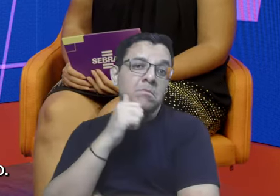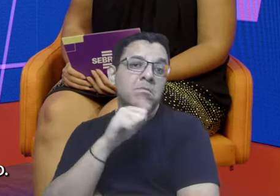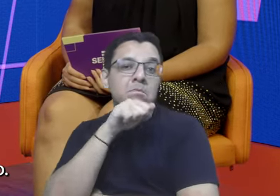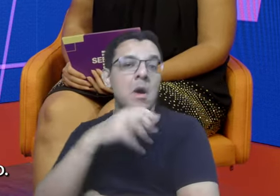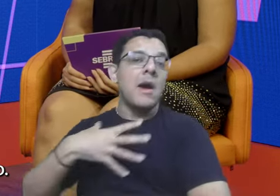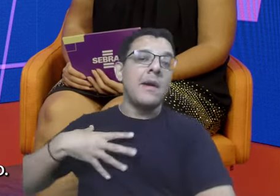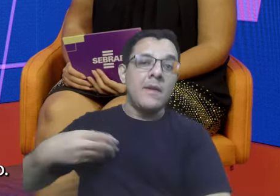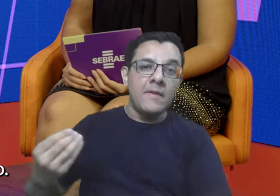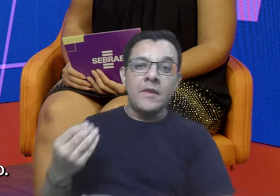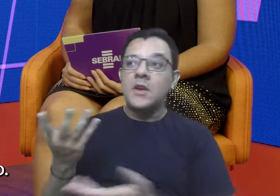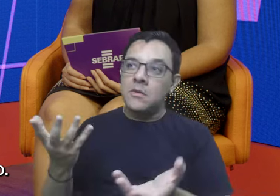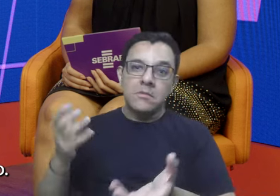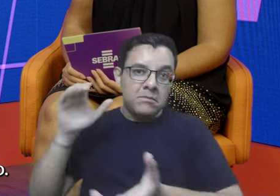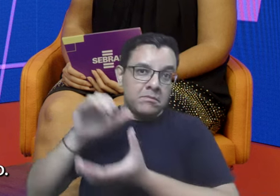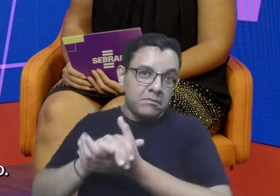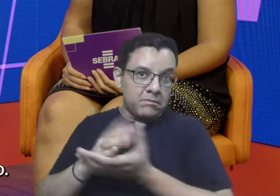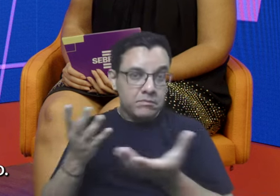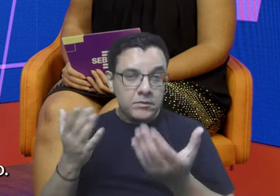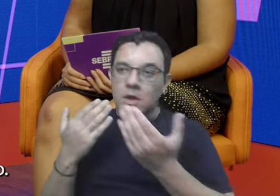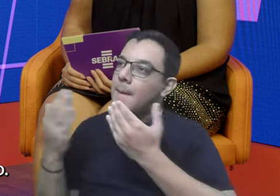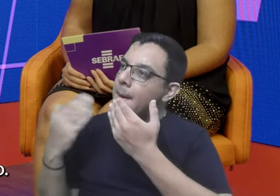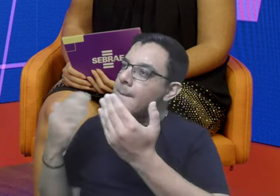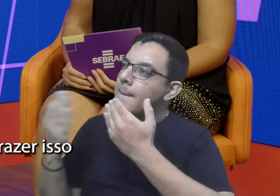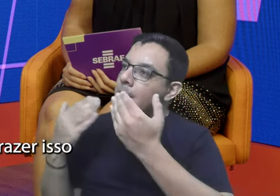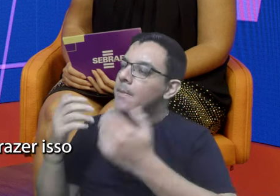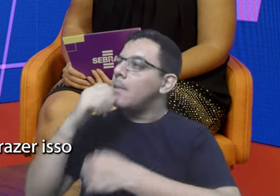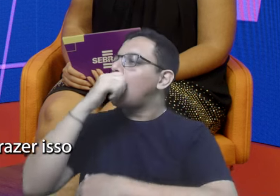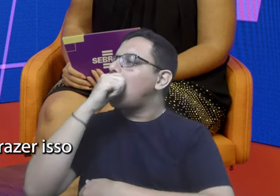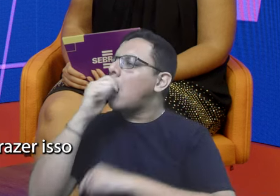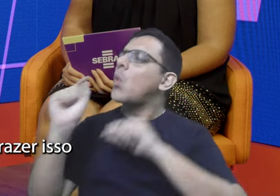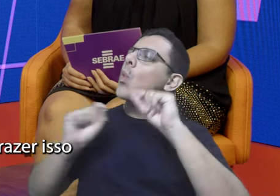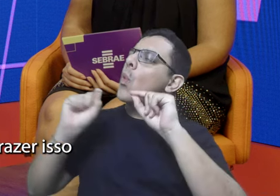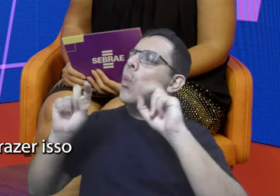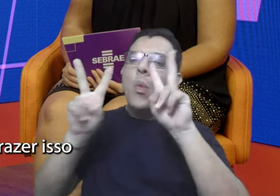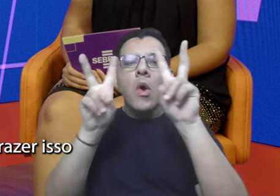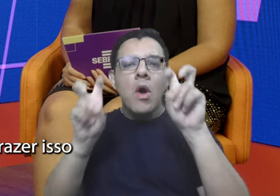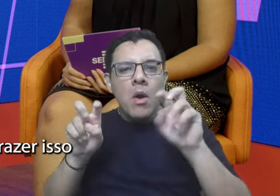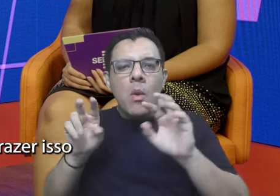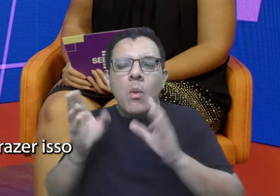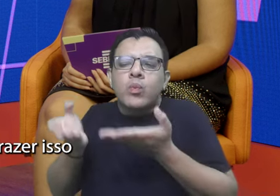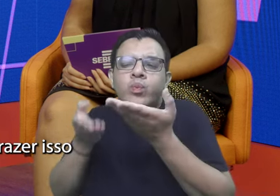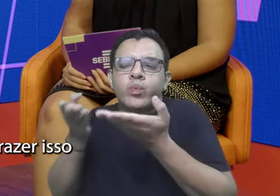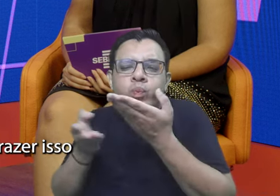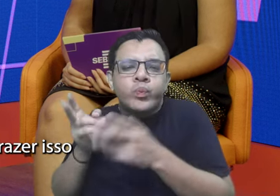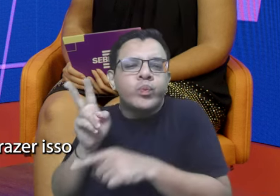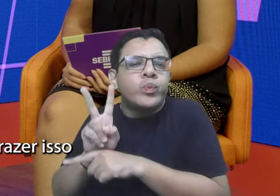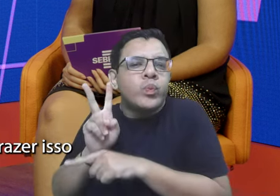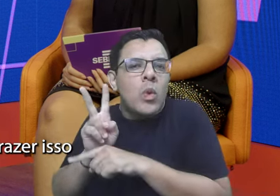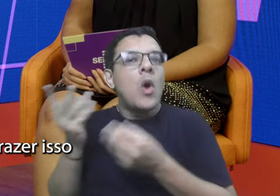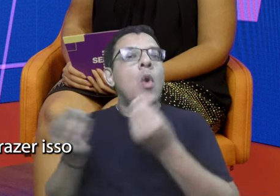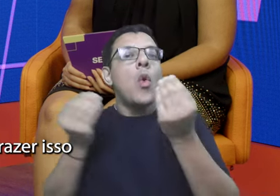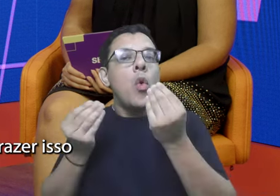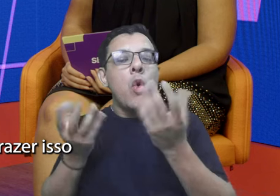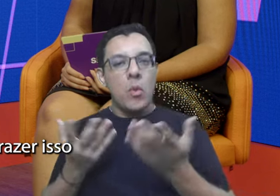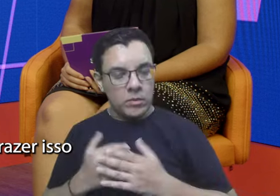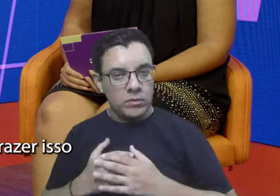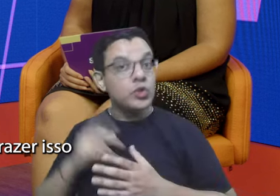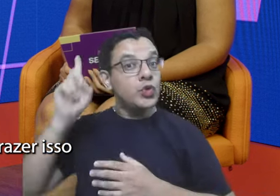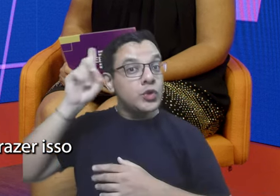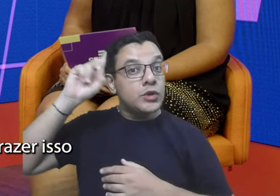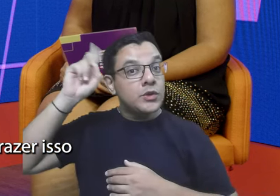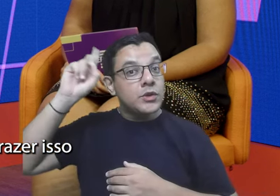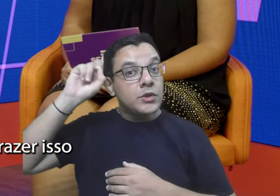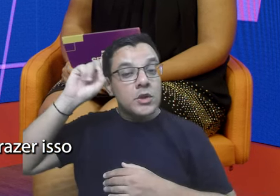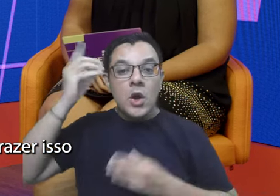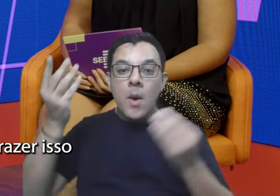filhos com os nossos companheiros com o nosso companheiro sobre o que que é o cuidado né E como trazer isso para na prática no